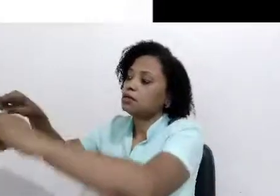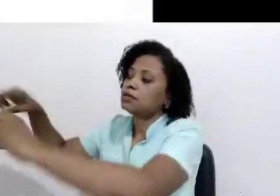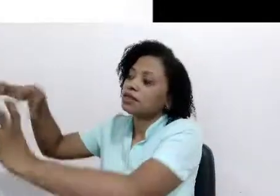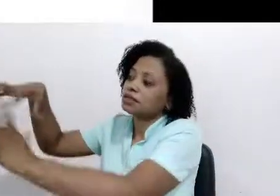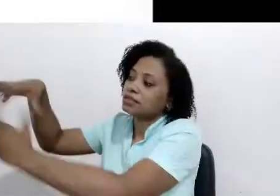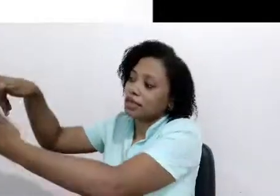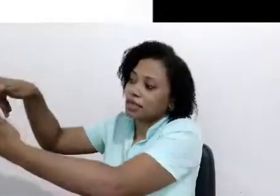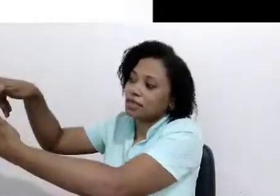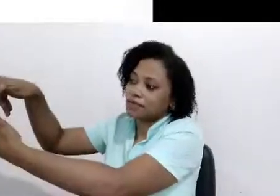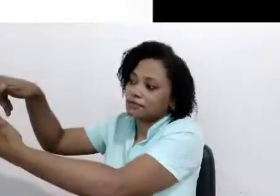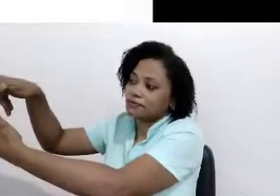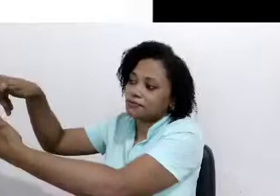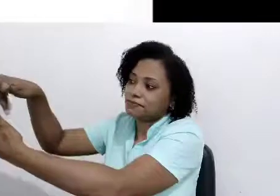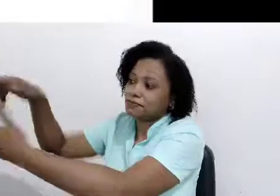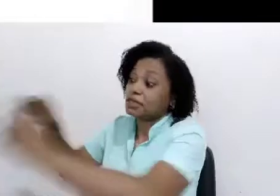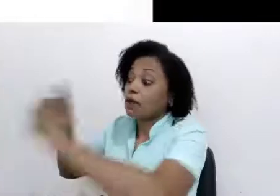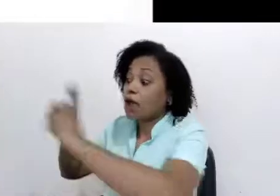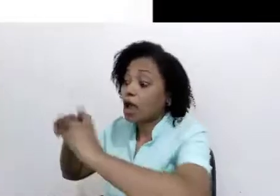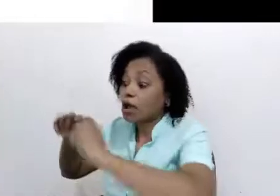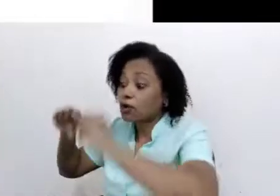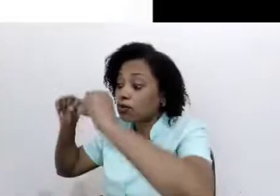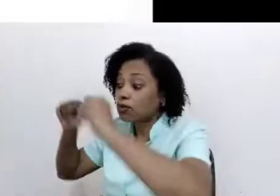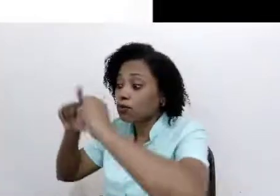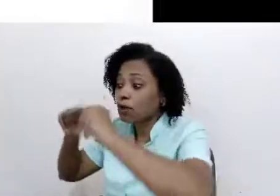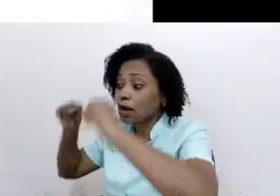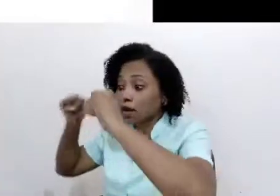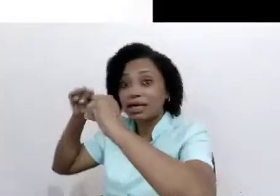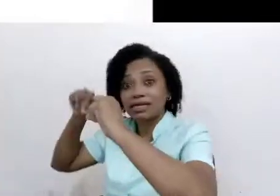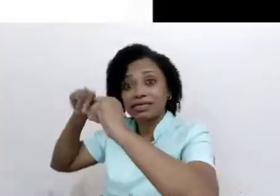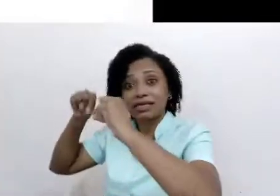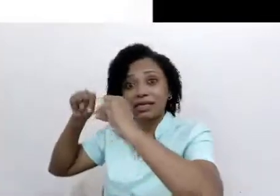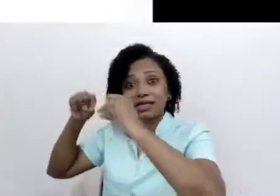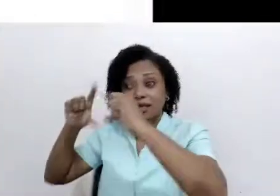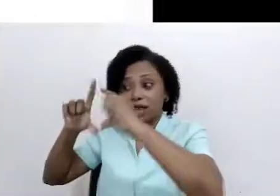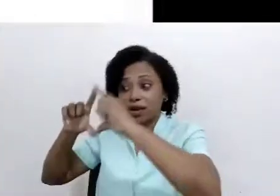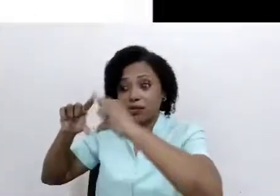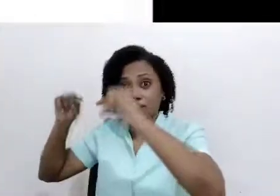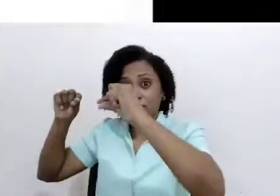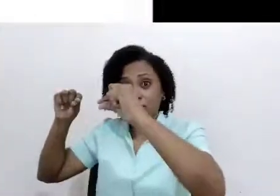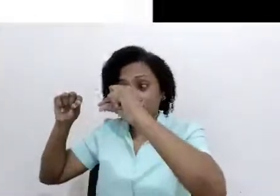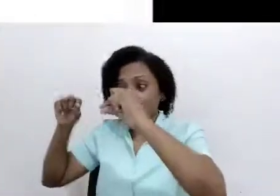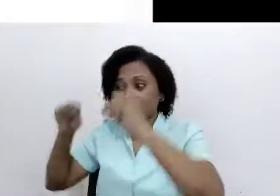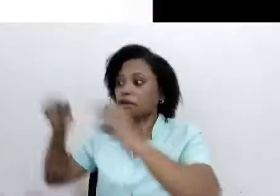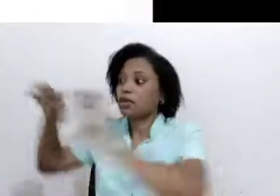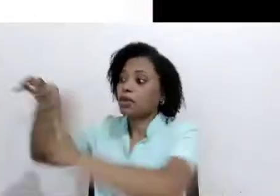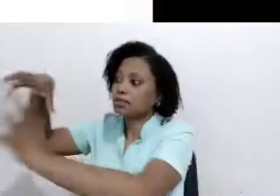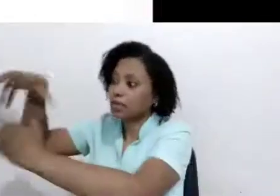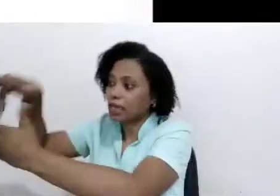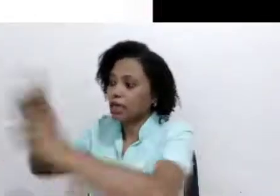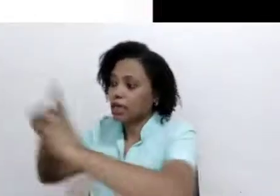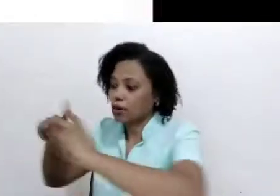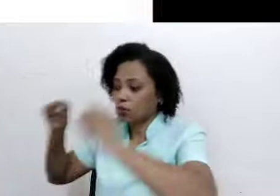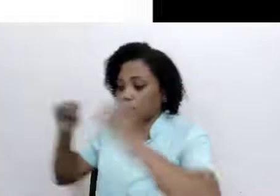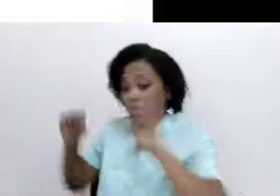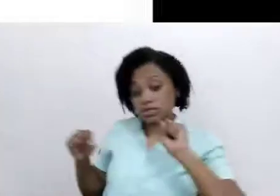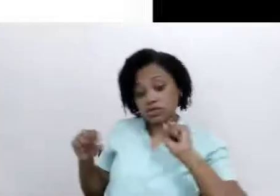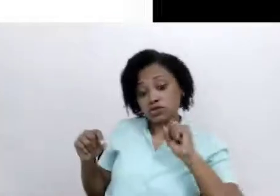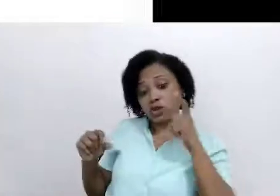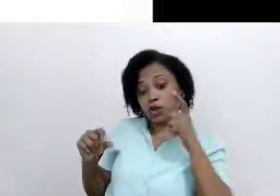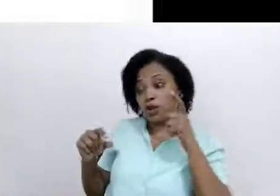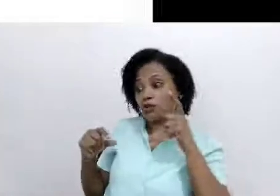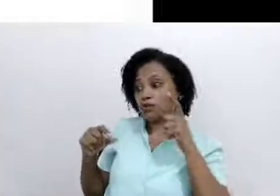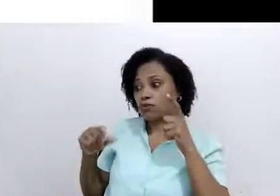o Sol e a Lua no meio. Se a gente tem essa sequência Terra, Lua